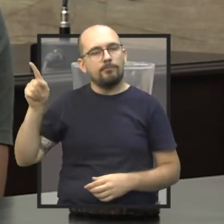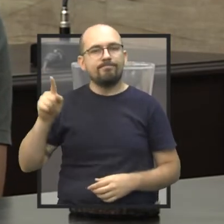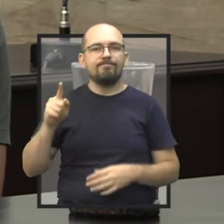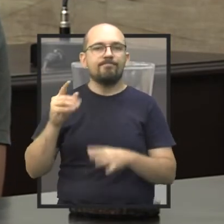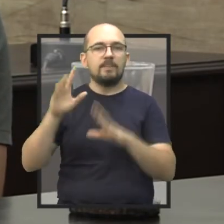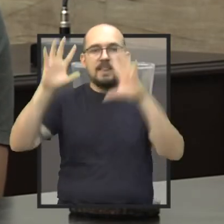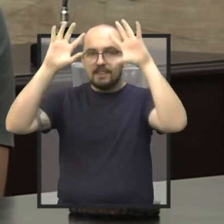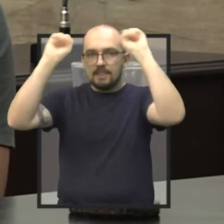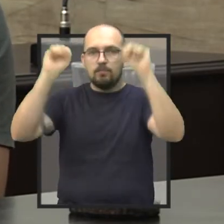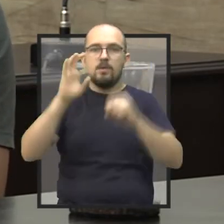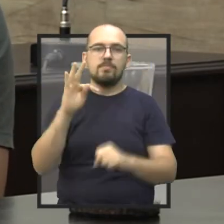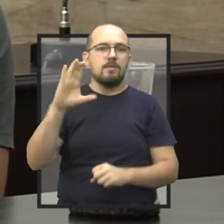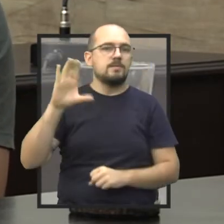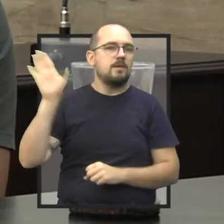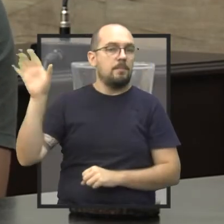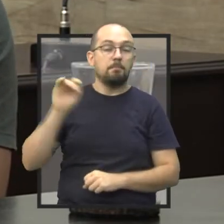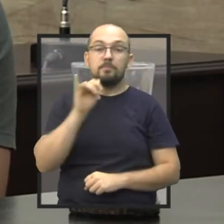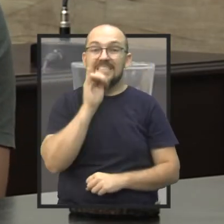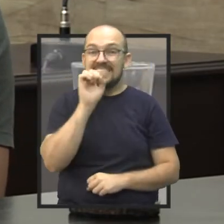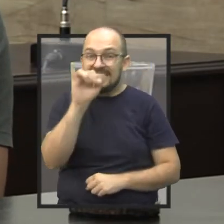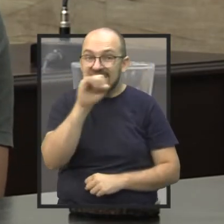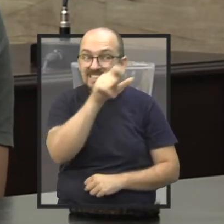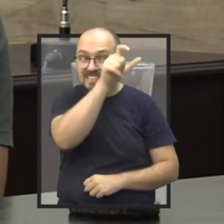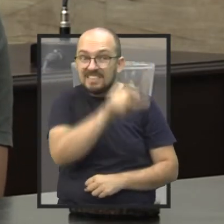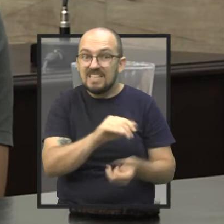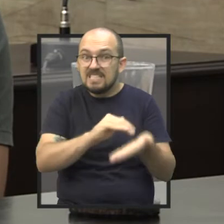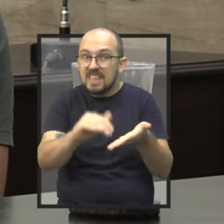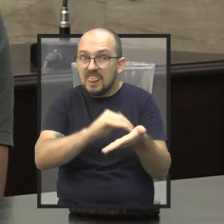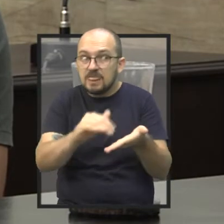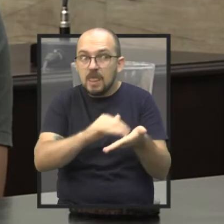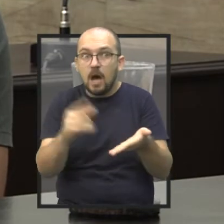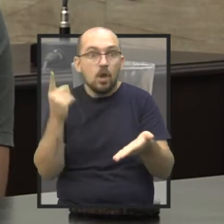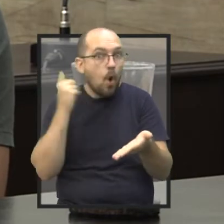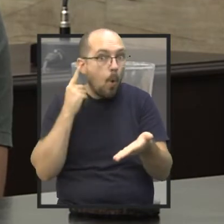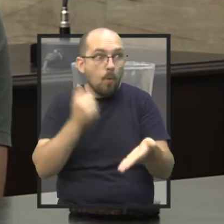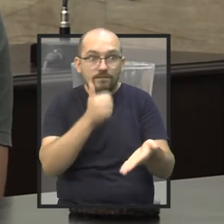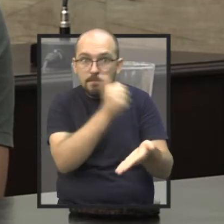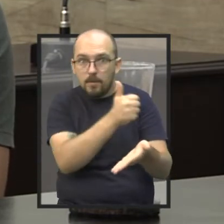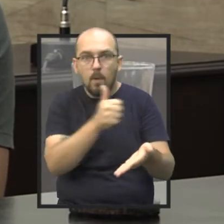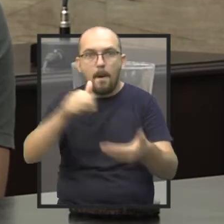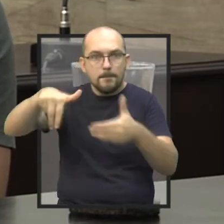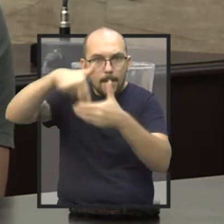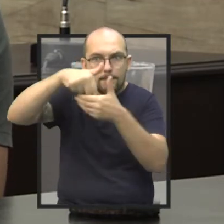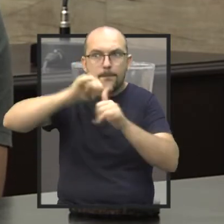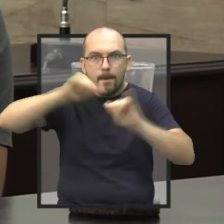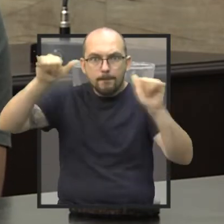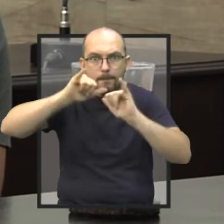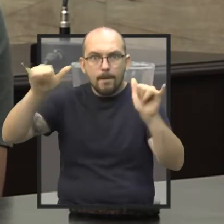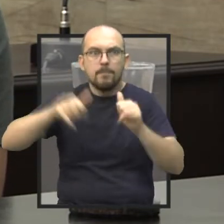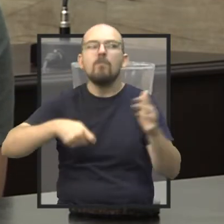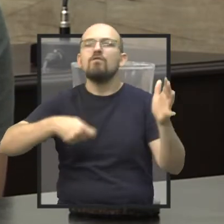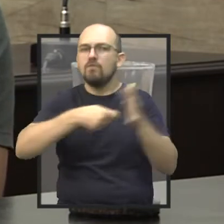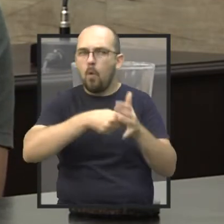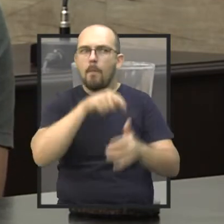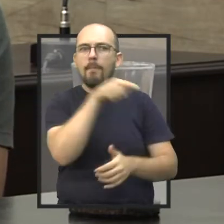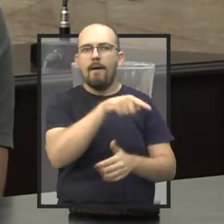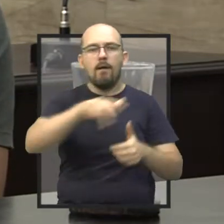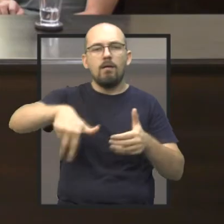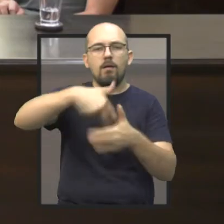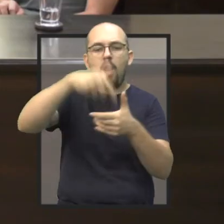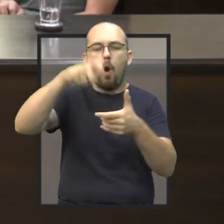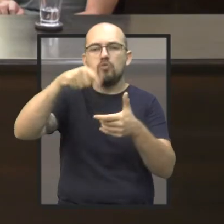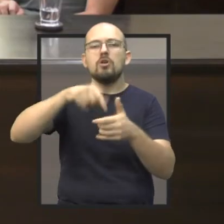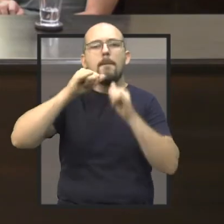Contas. Se a secretária escuta a gente da tribuna e age, então a gente vai falar, vai bater e vai cobrar ela da tribuna,